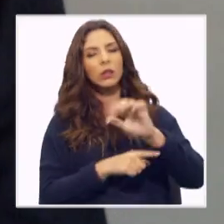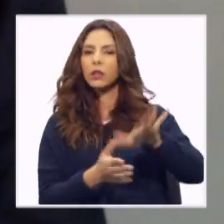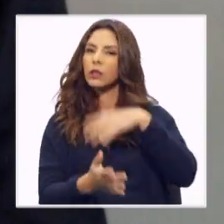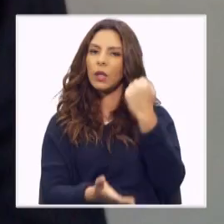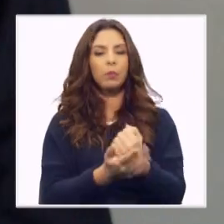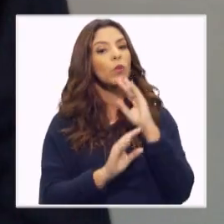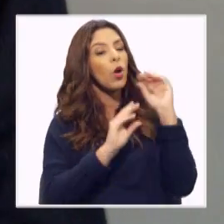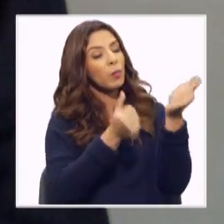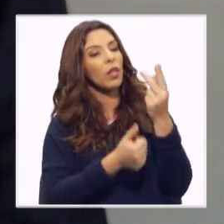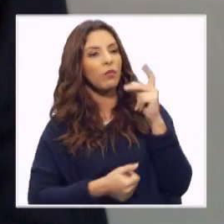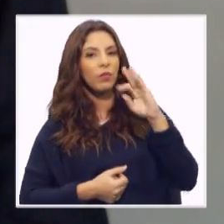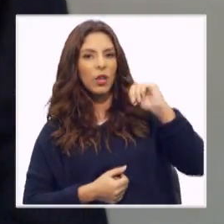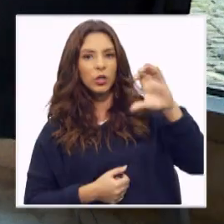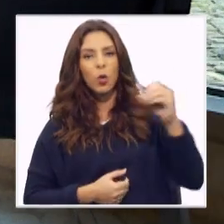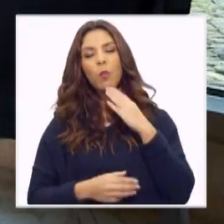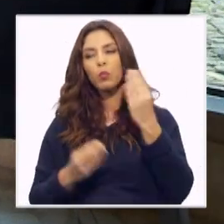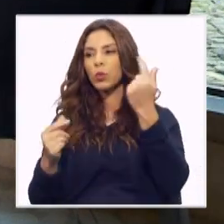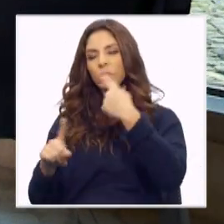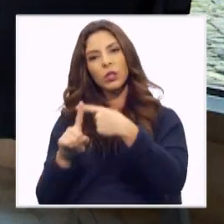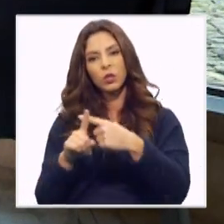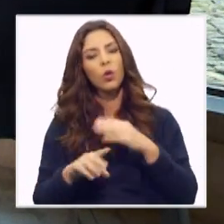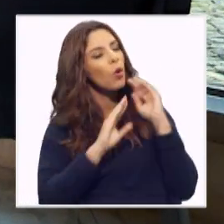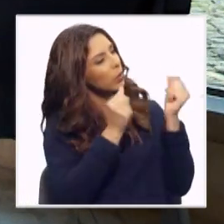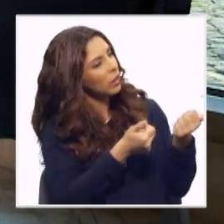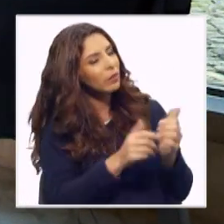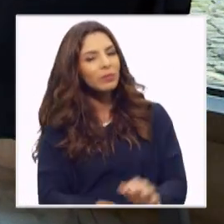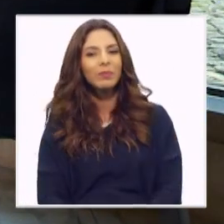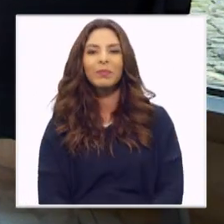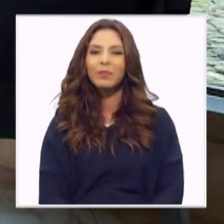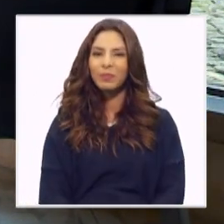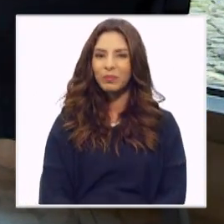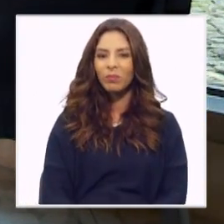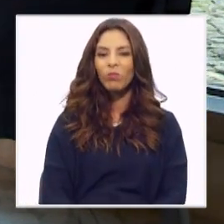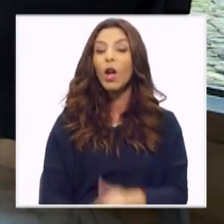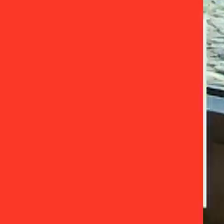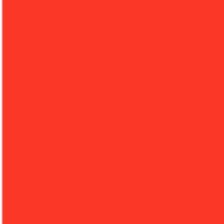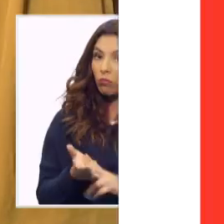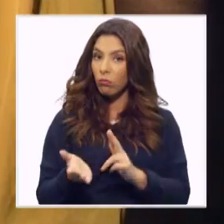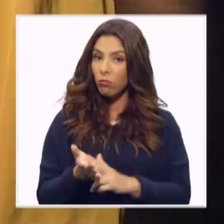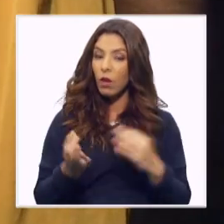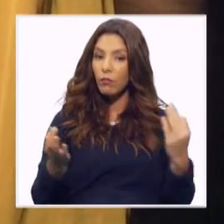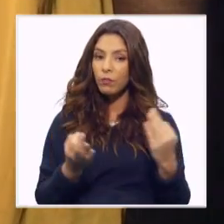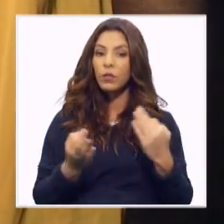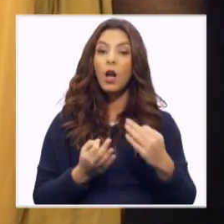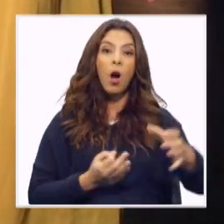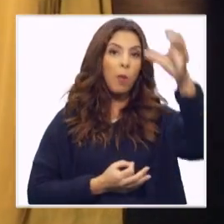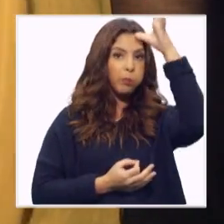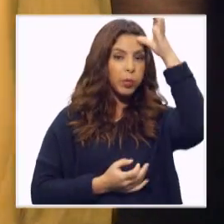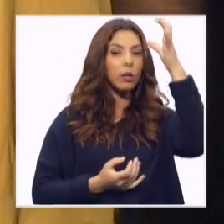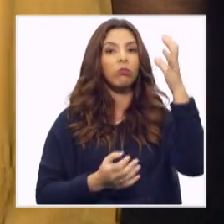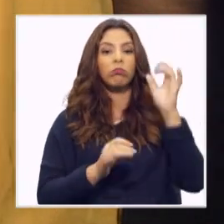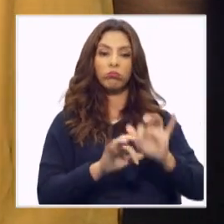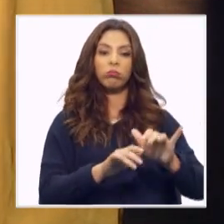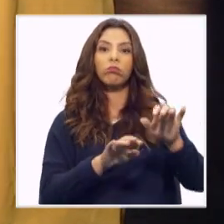descobrir. Sempre. Vasco, obrigado e muito sucesso para a Unbabel. Obrigado. É verdade, a